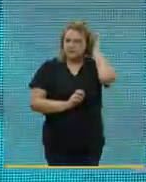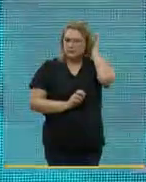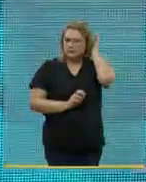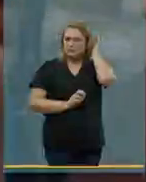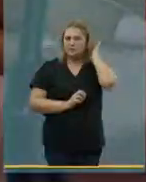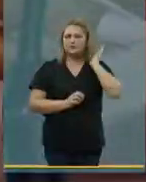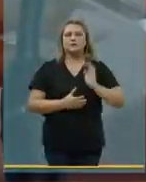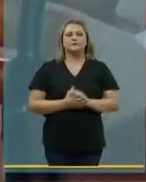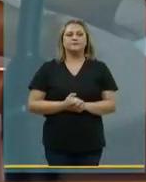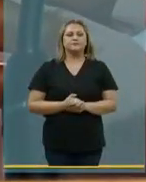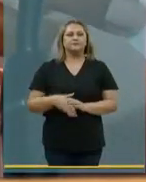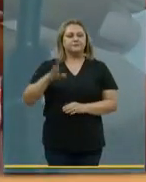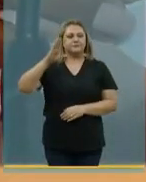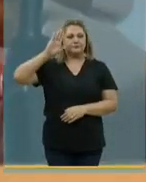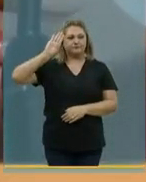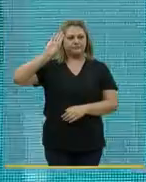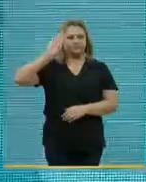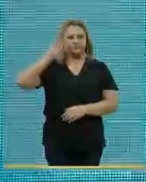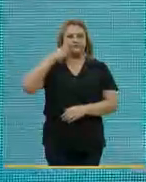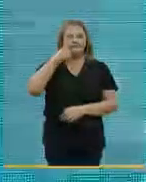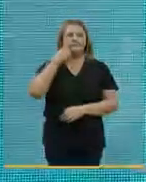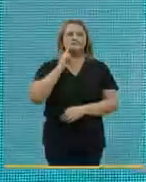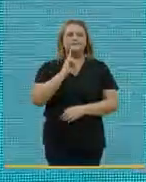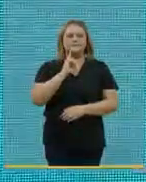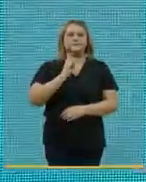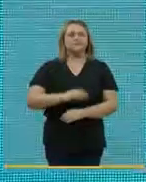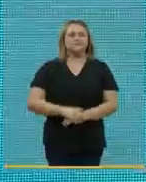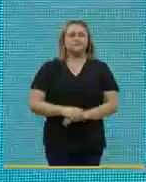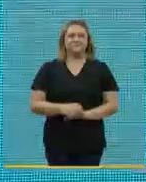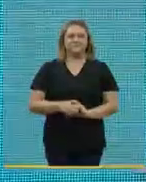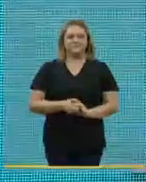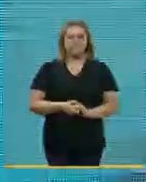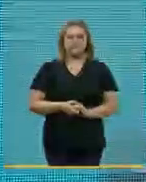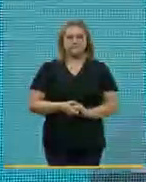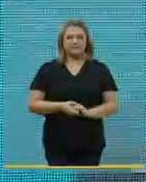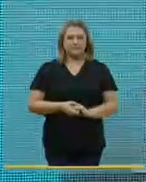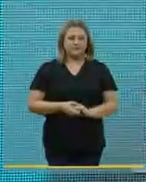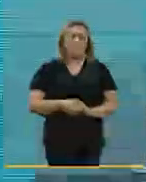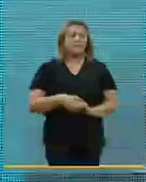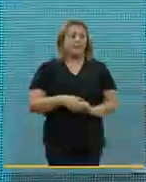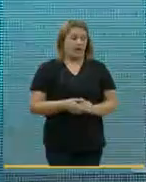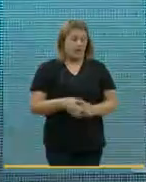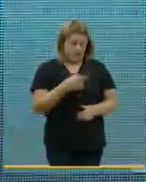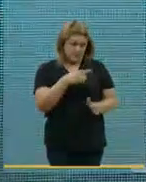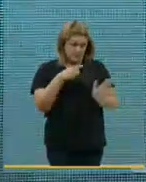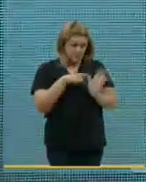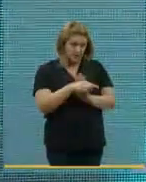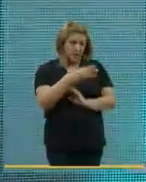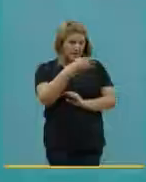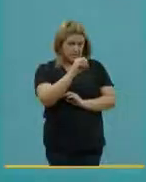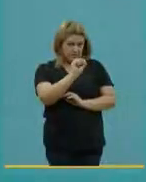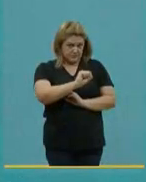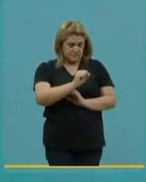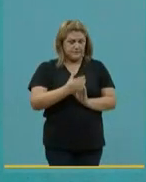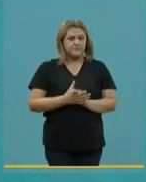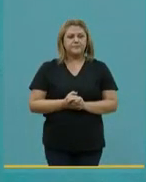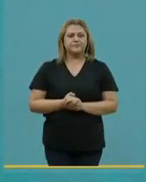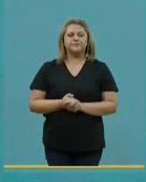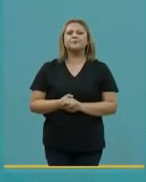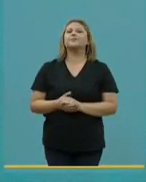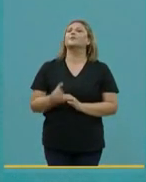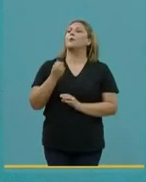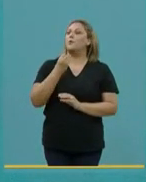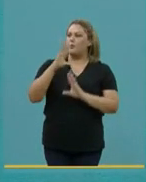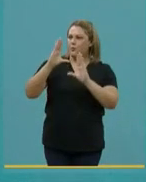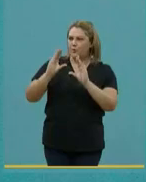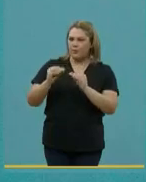para o candidato álvaro dias lara 30 segundos pra pergunta boa